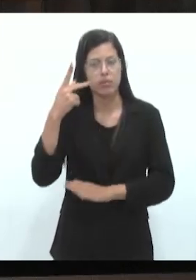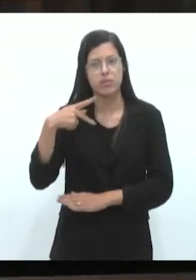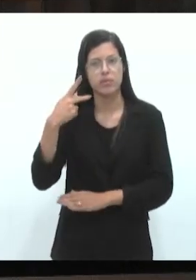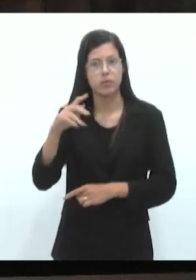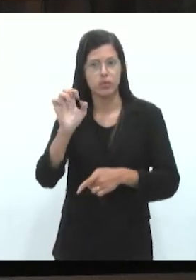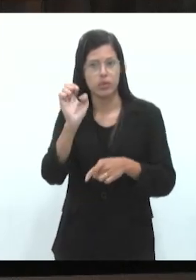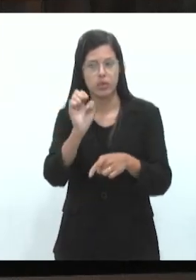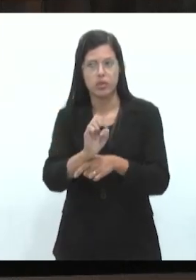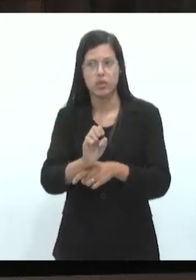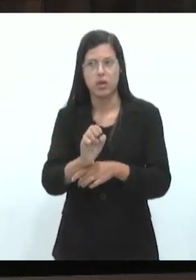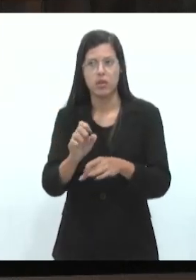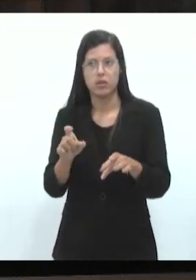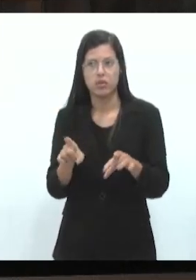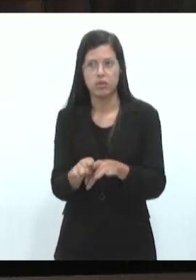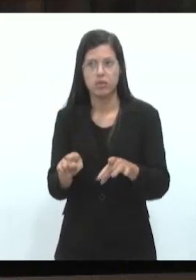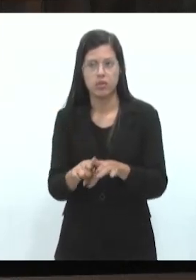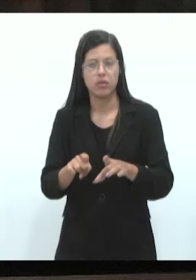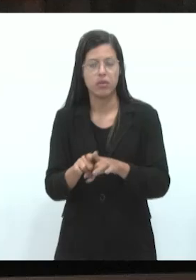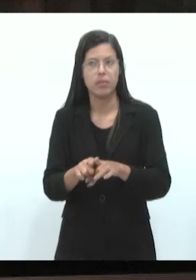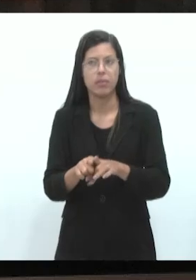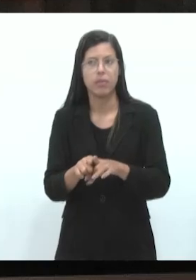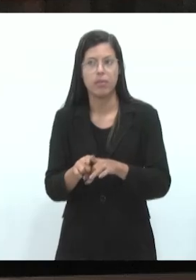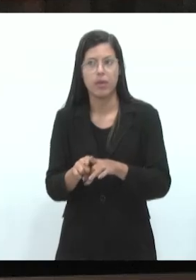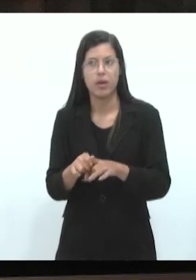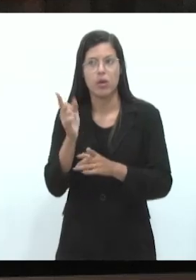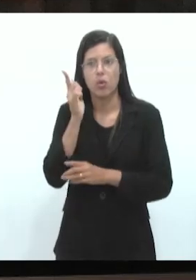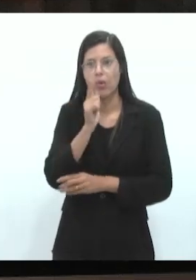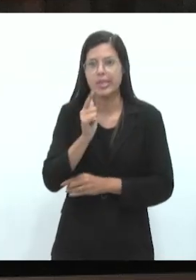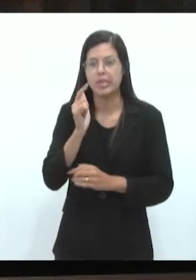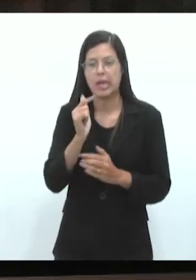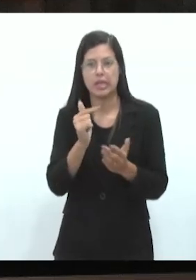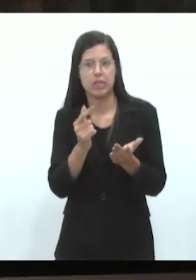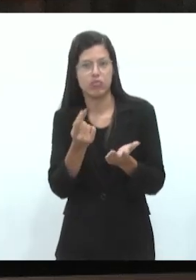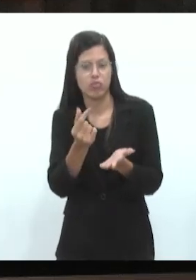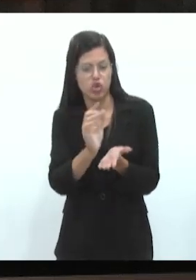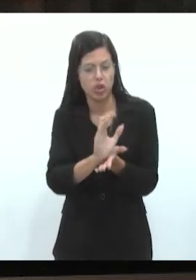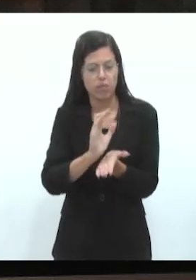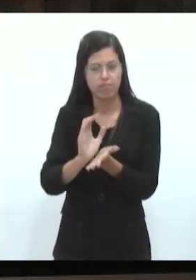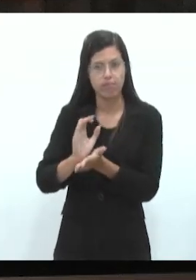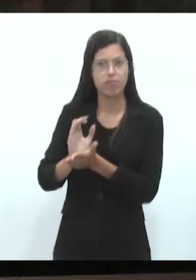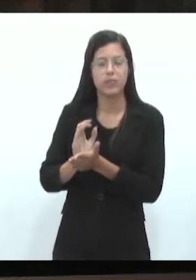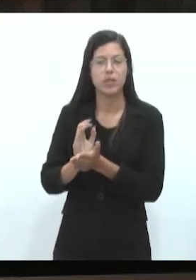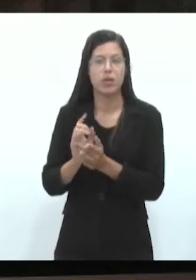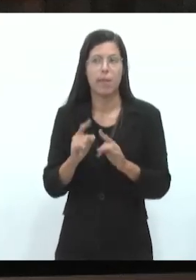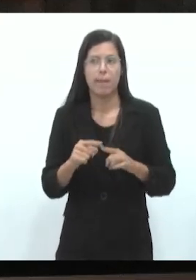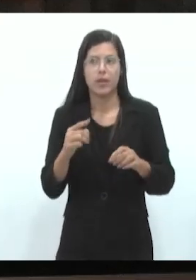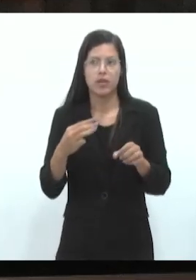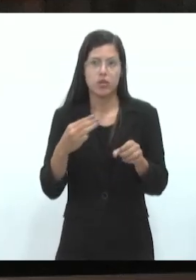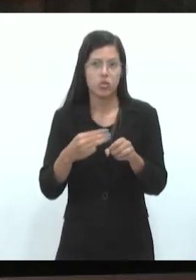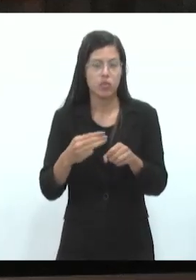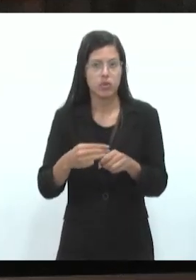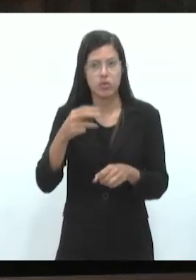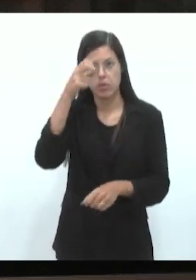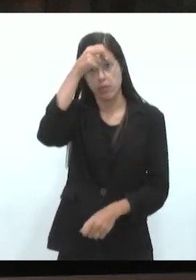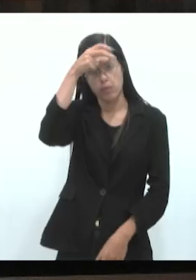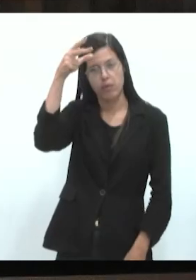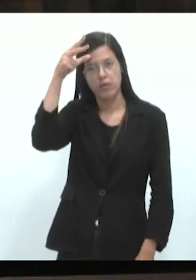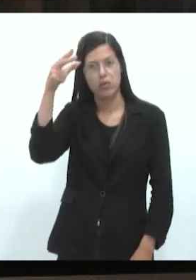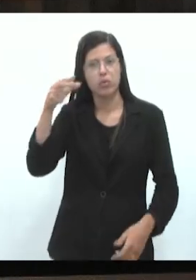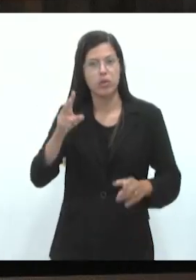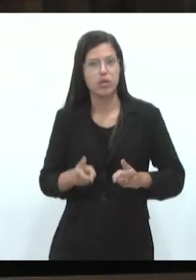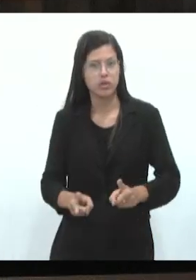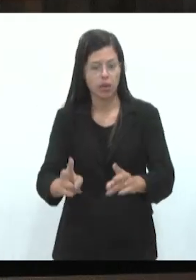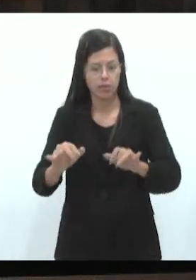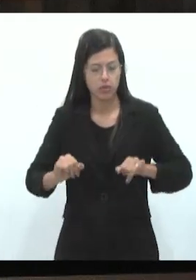ainda pegam uma fatia gorda desse recurso público, mas as cidades, as prefeituras, como muito bem disse o deputado Luiz Paulo aqui, estão sempre